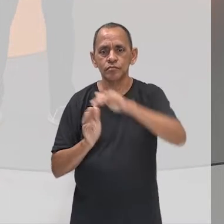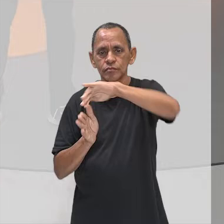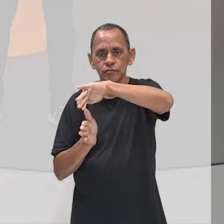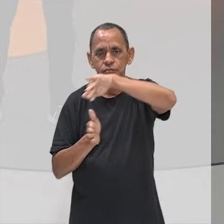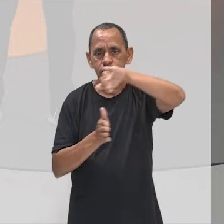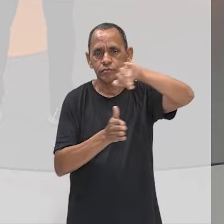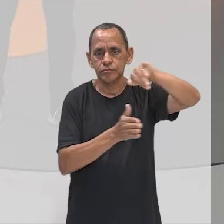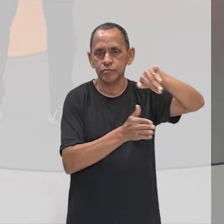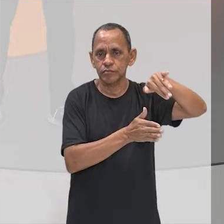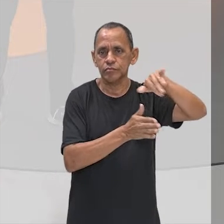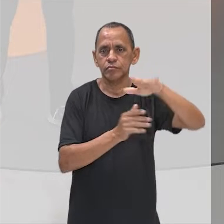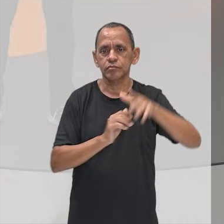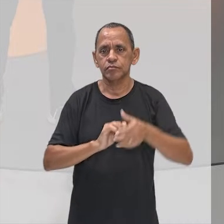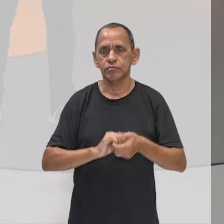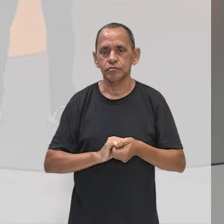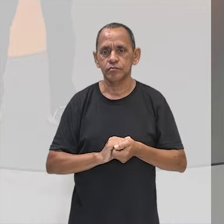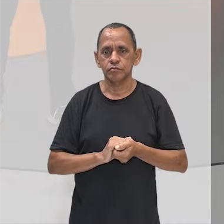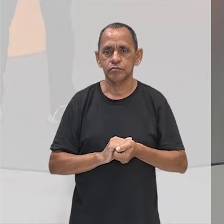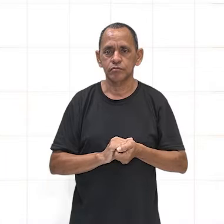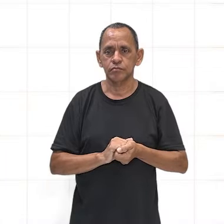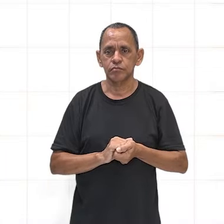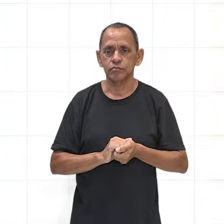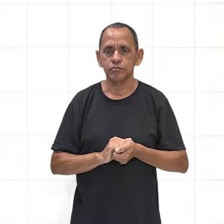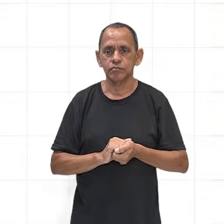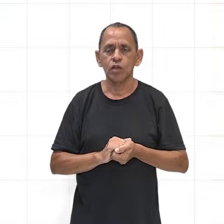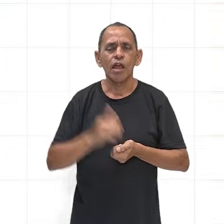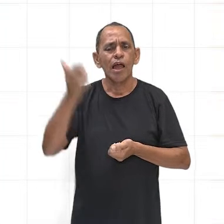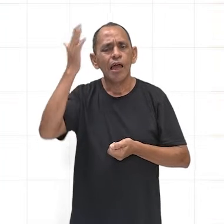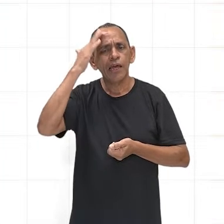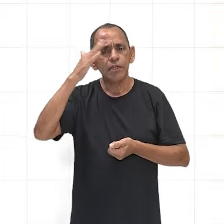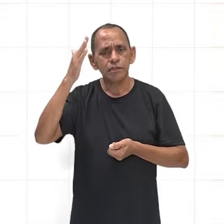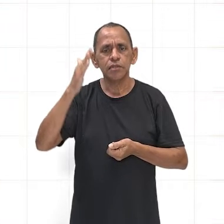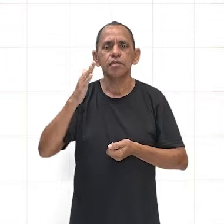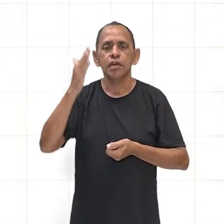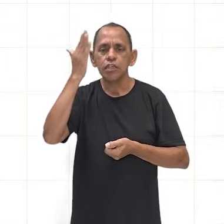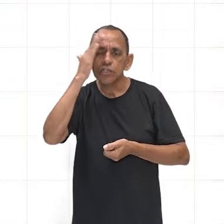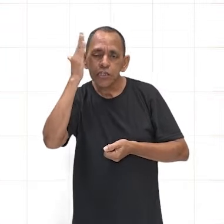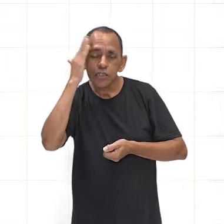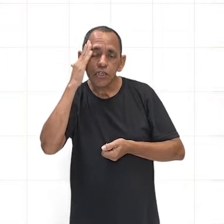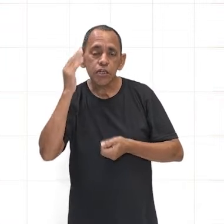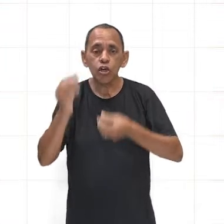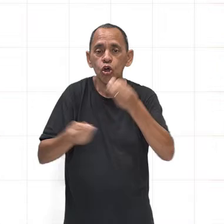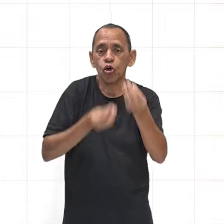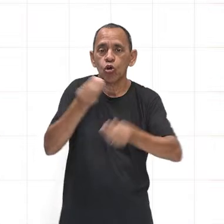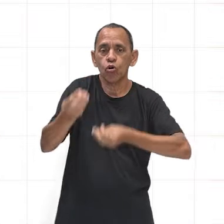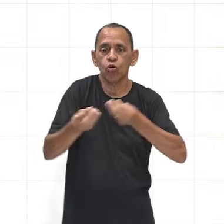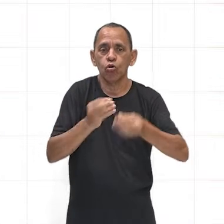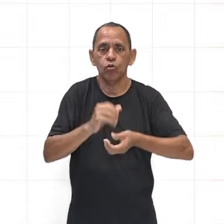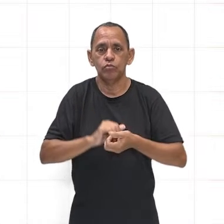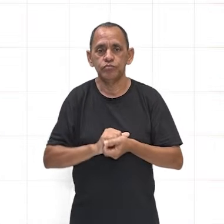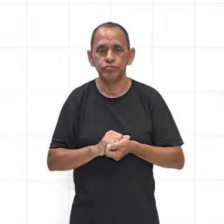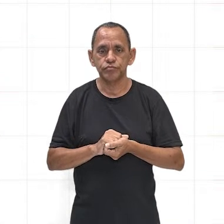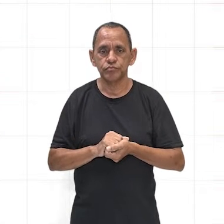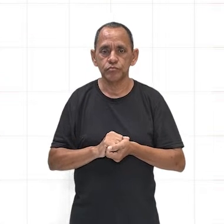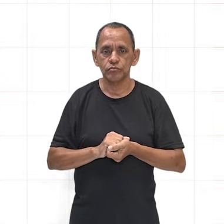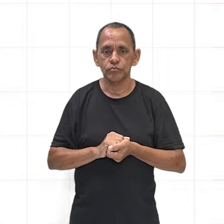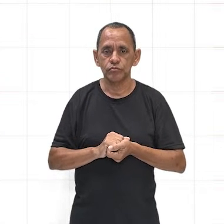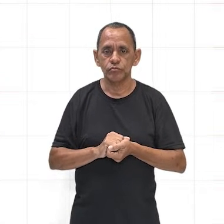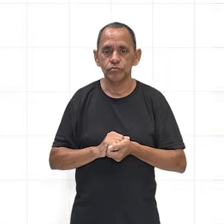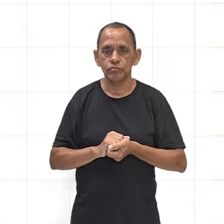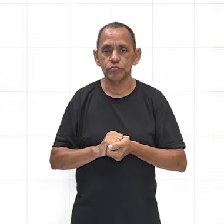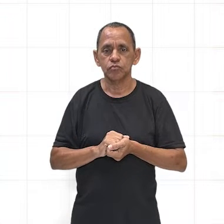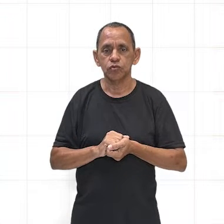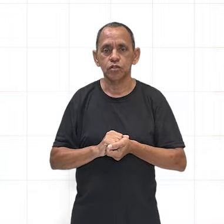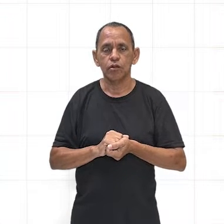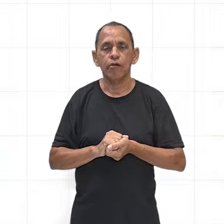essa organização social para a gente entender. A figura do rei, nós vamos ter a figura